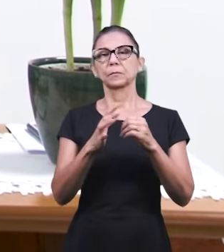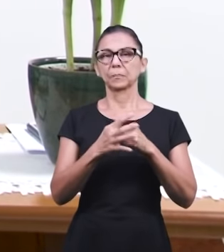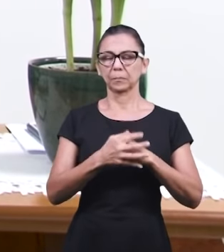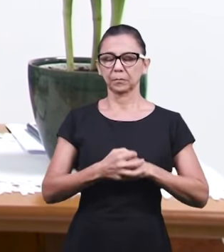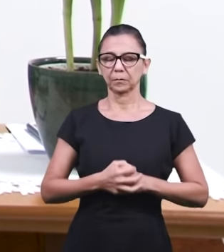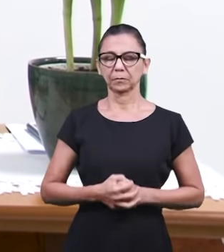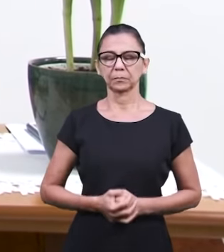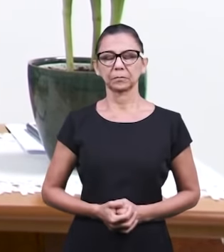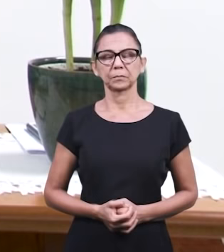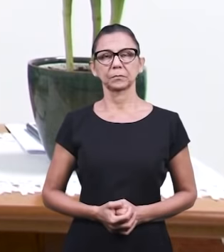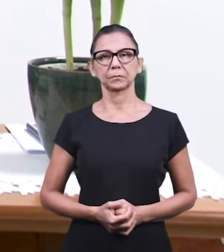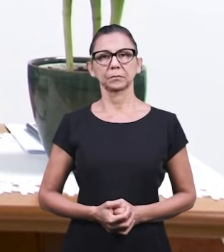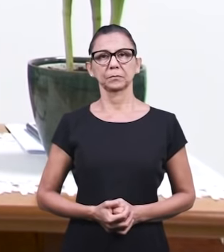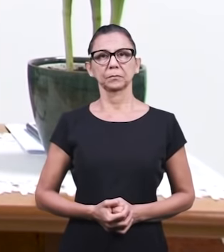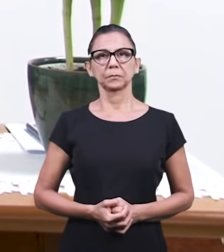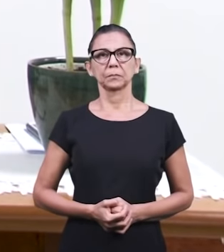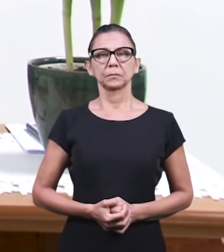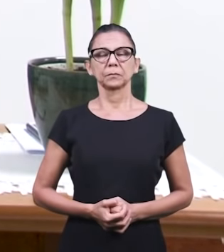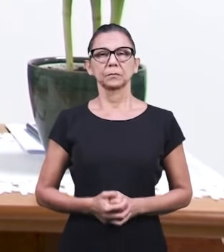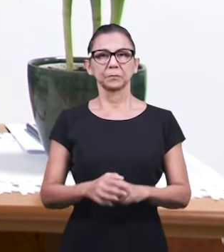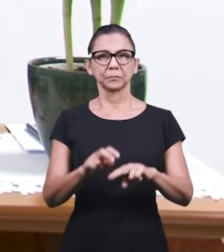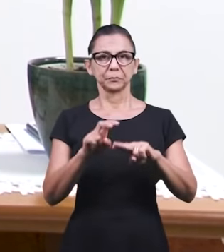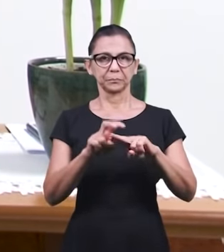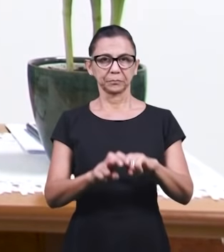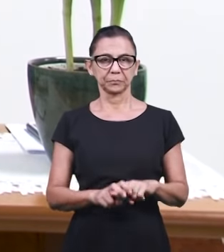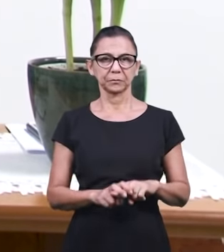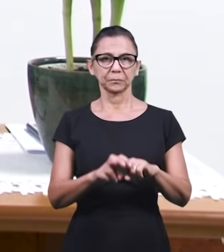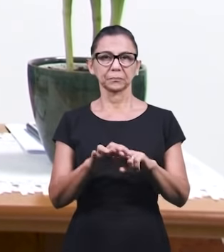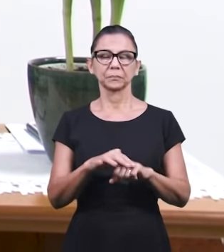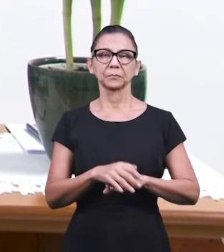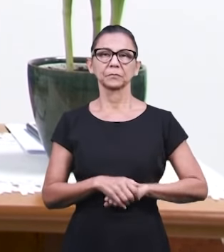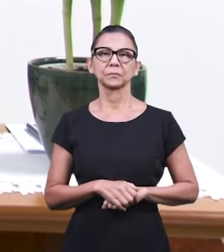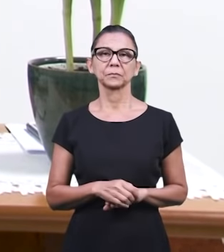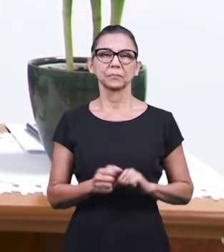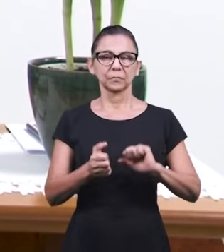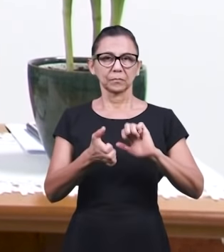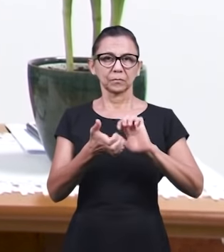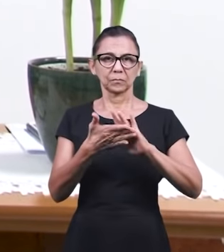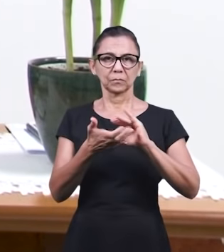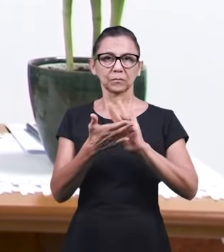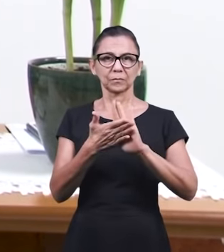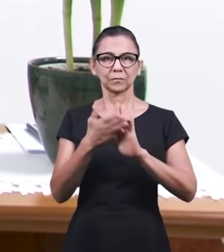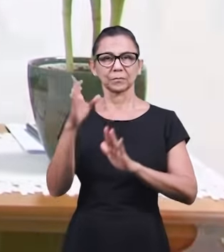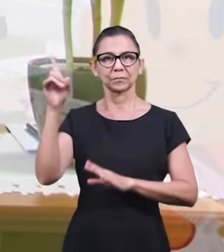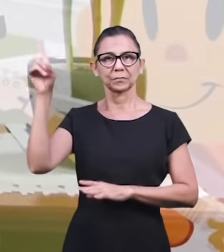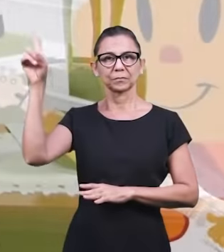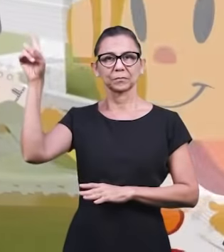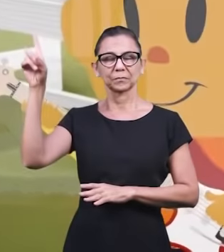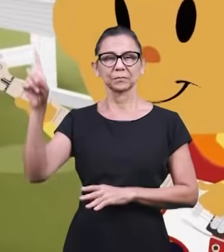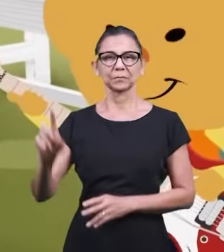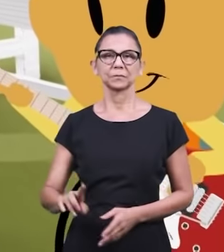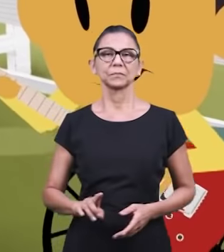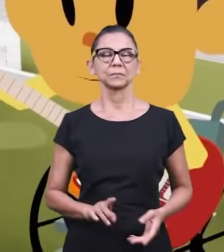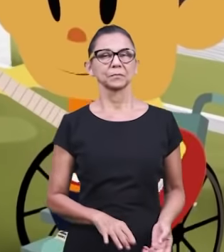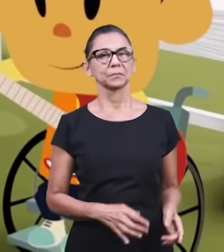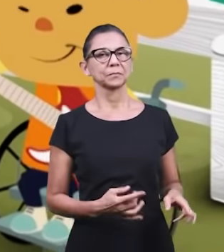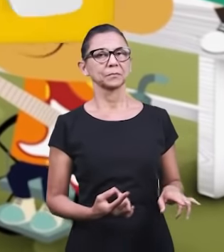do Senhor Jesus. Amém. Podemos assentar, vamos adorar, vamos louvar ao nome do Senhor.